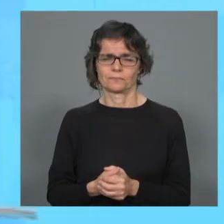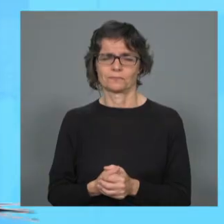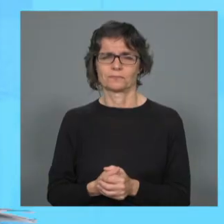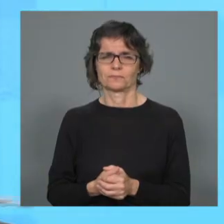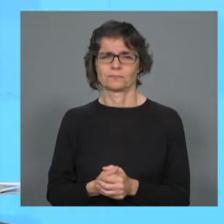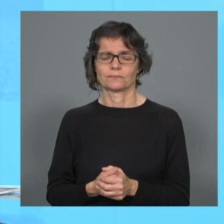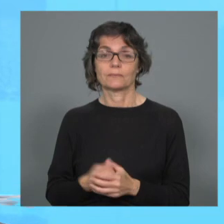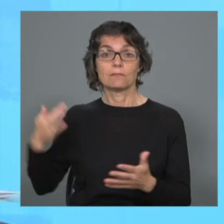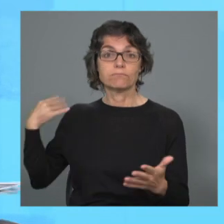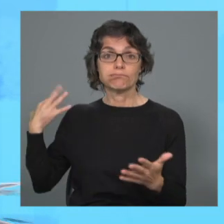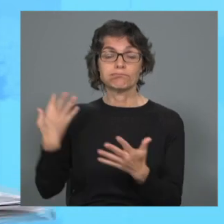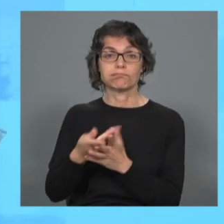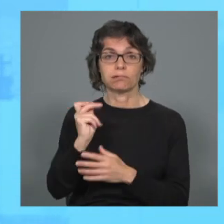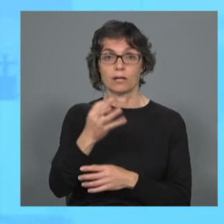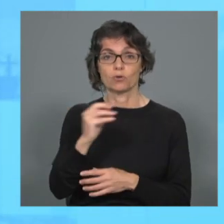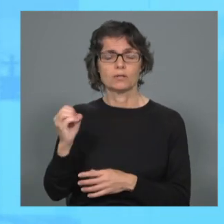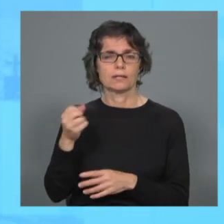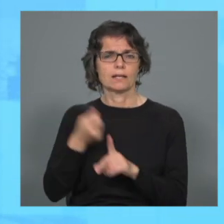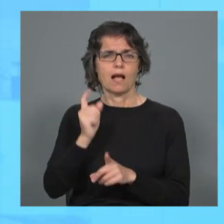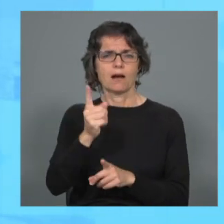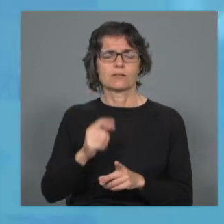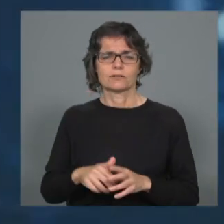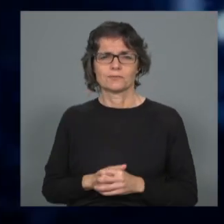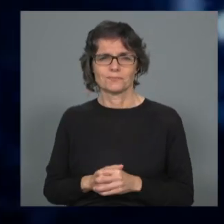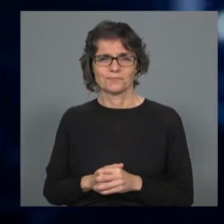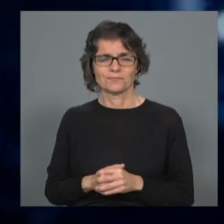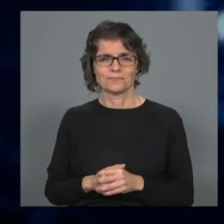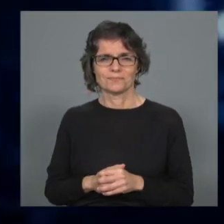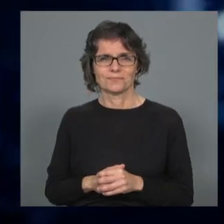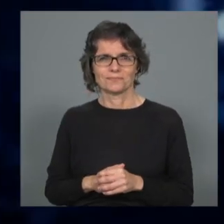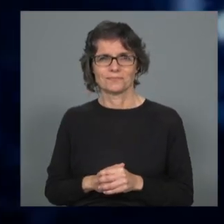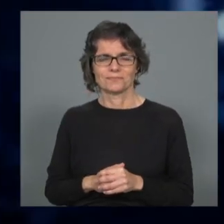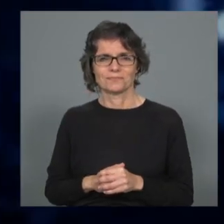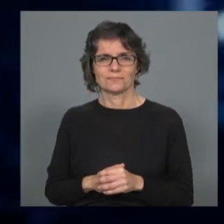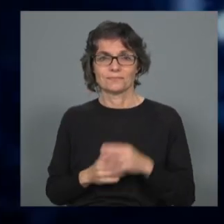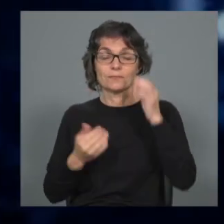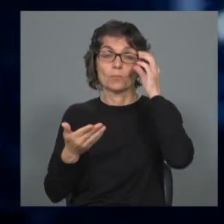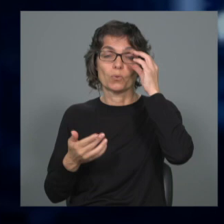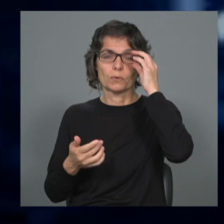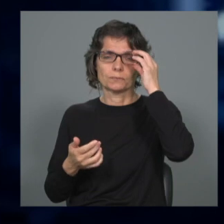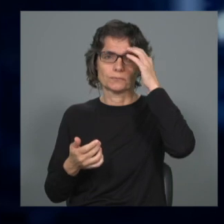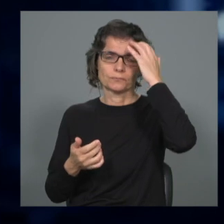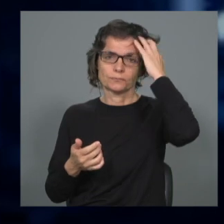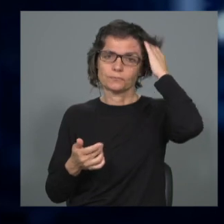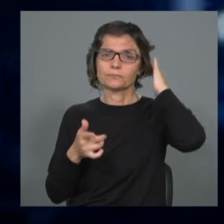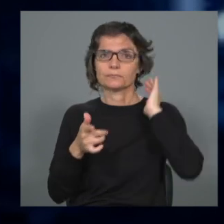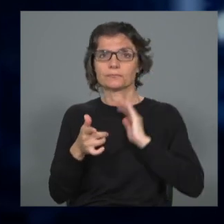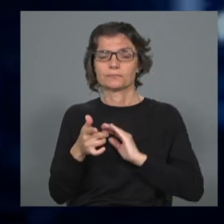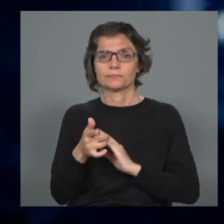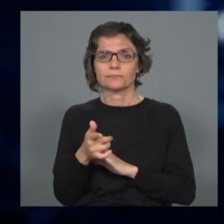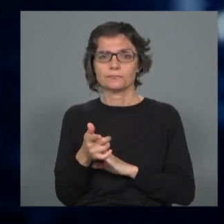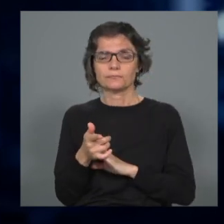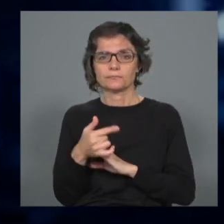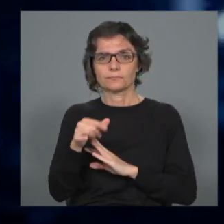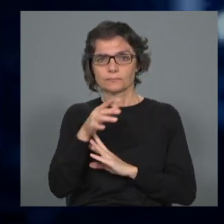que desafios enfrenta este projeto? Como é o futuro? Enfrenta, digamos sempre